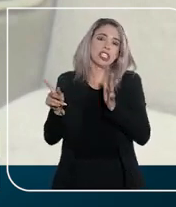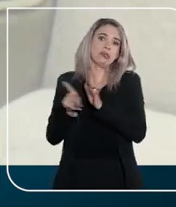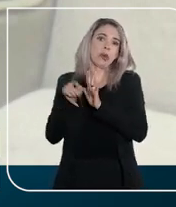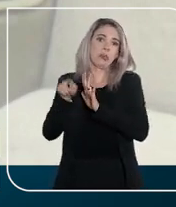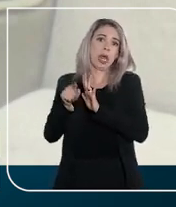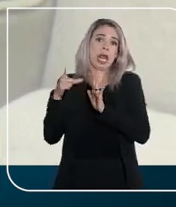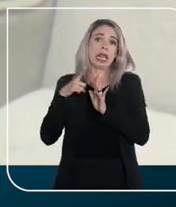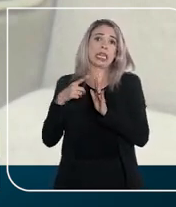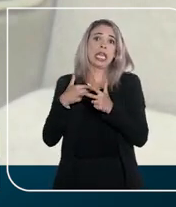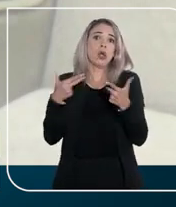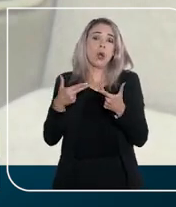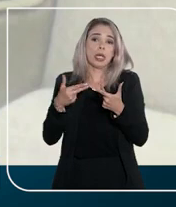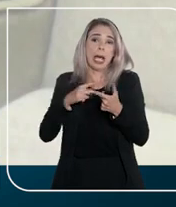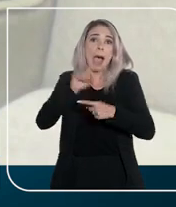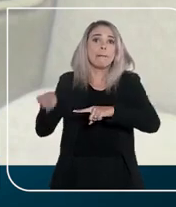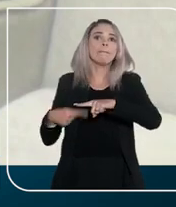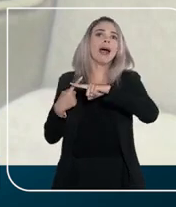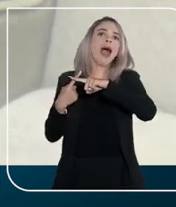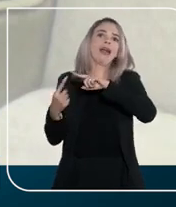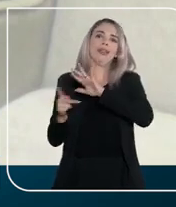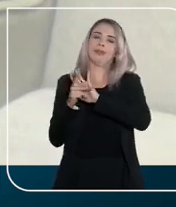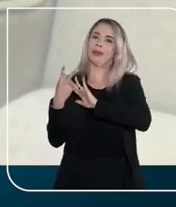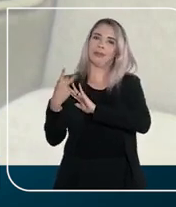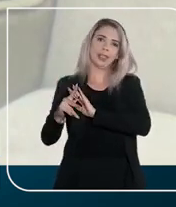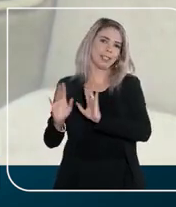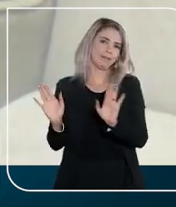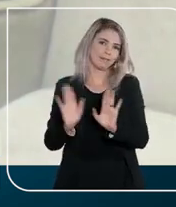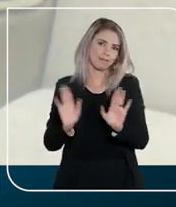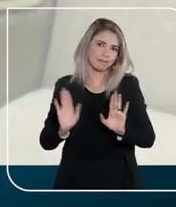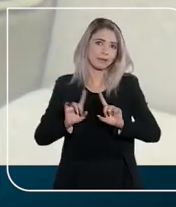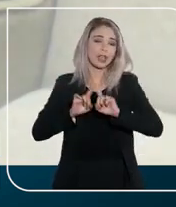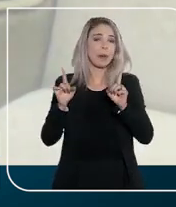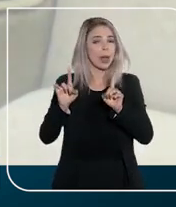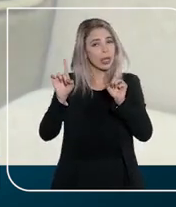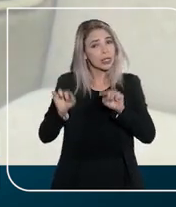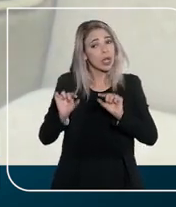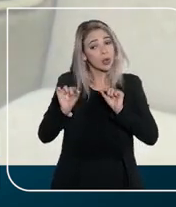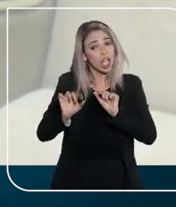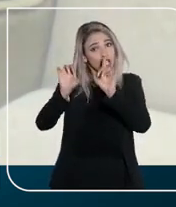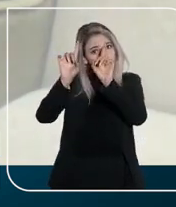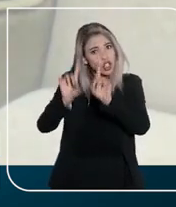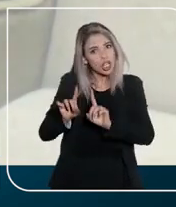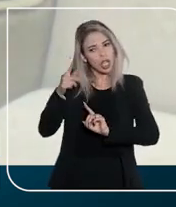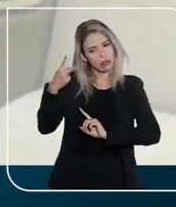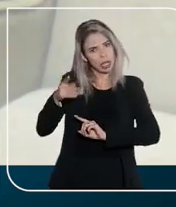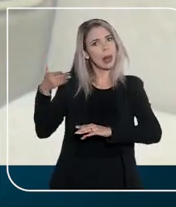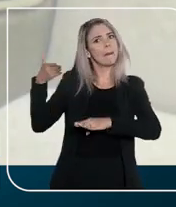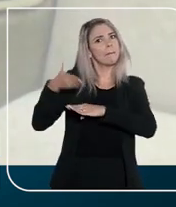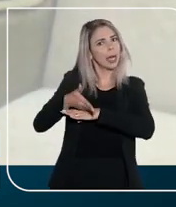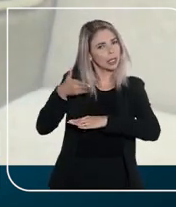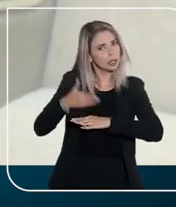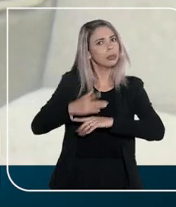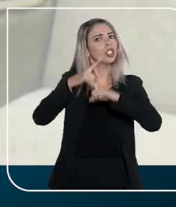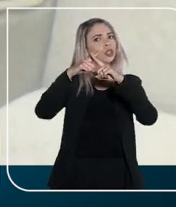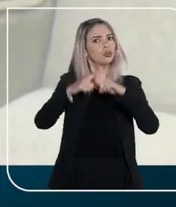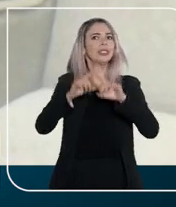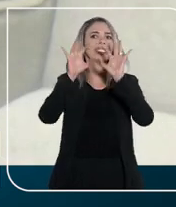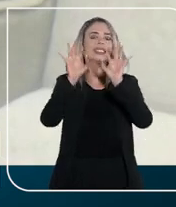de dar uma vantagem, porque não se trata de uma vantagem, mas apenas o reconhecimento do direito dessa pessoa participar da